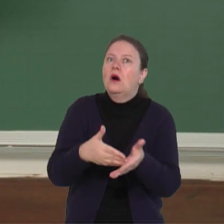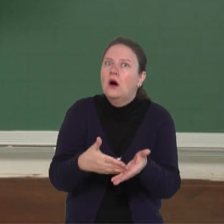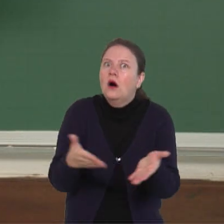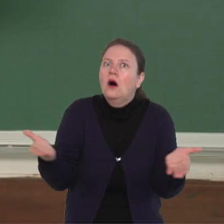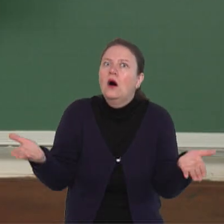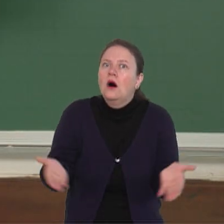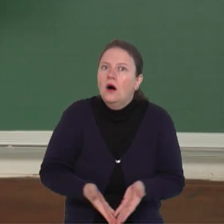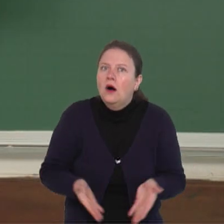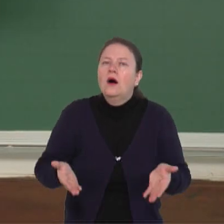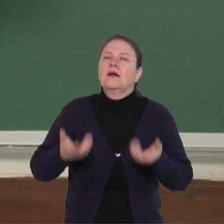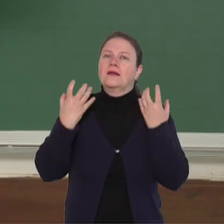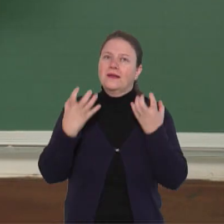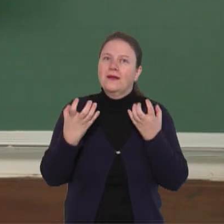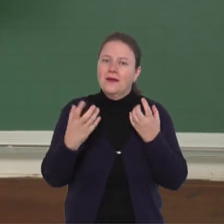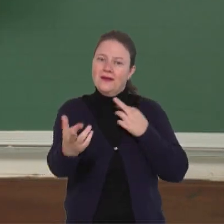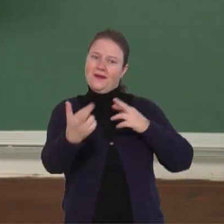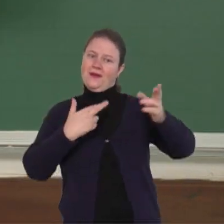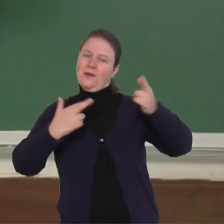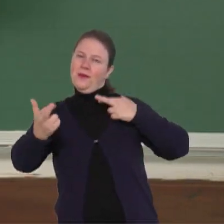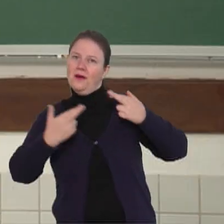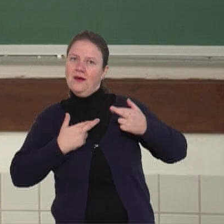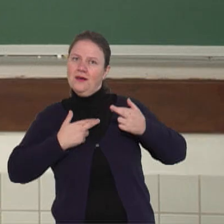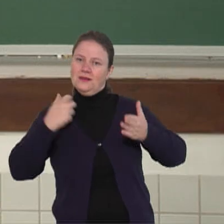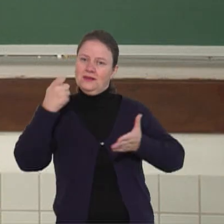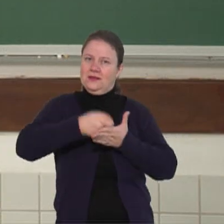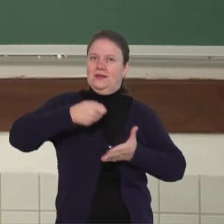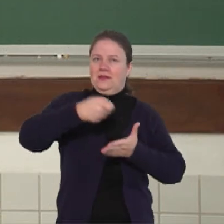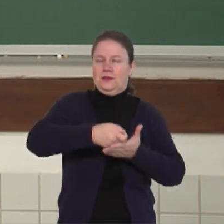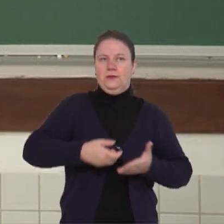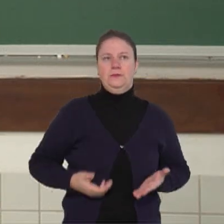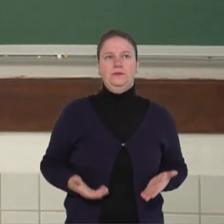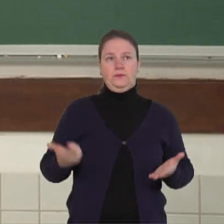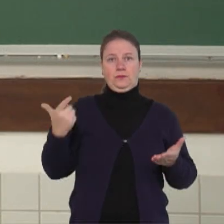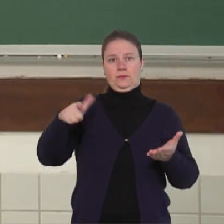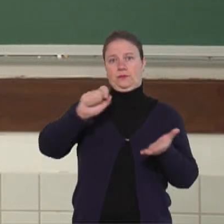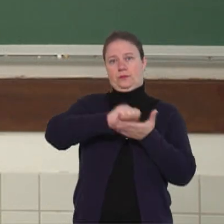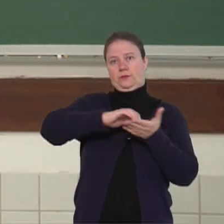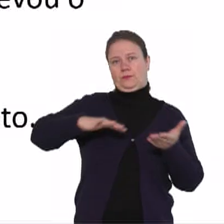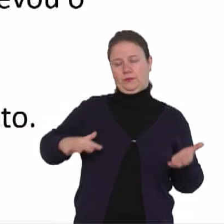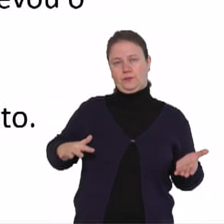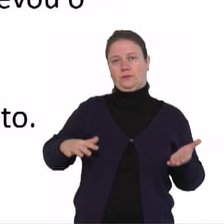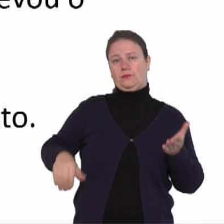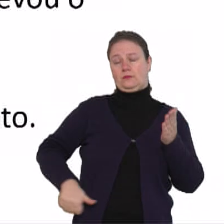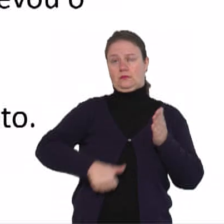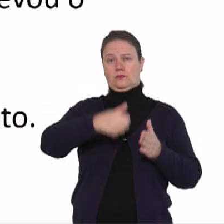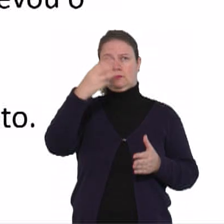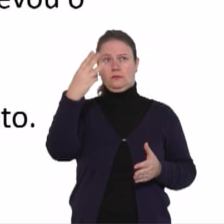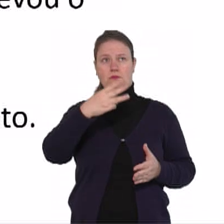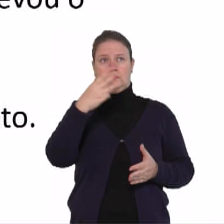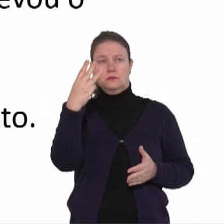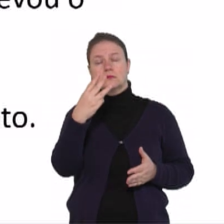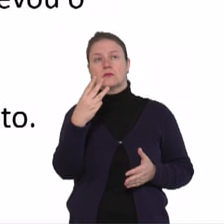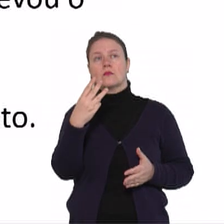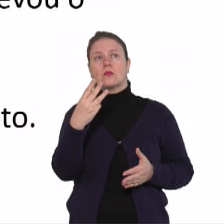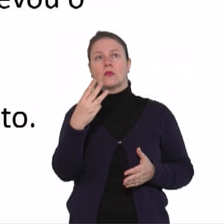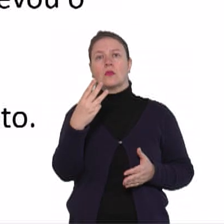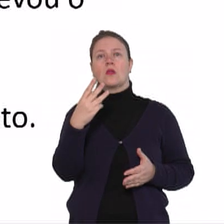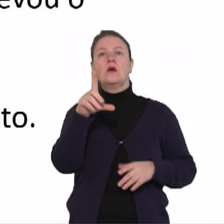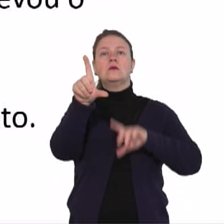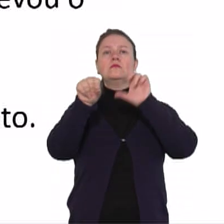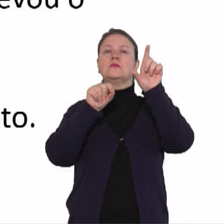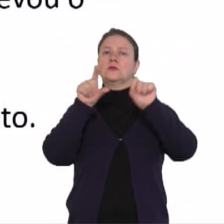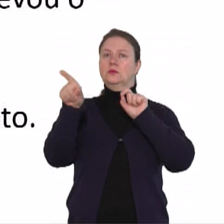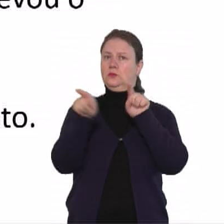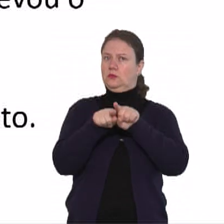frutos de toda essa luta revolucionária. Agora vamos para mais uma atividade. Atividade número 3. Essa atividade é de múltipla